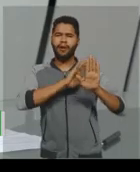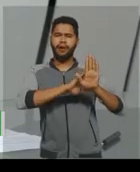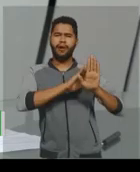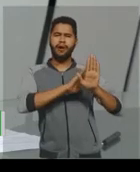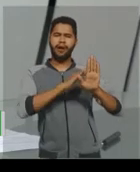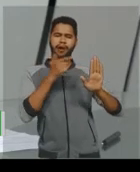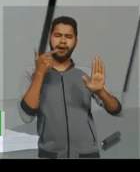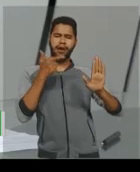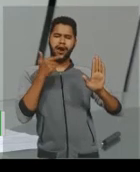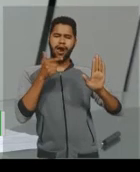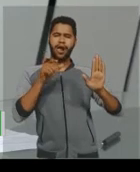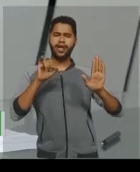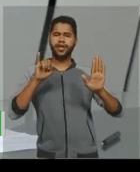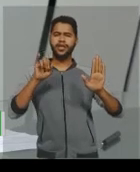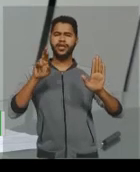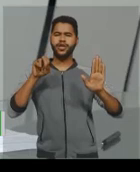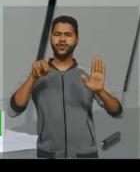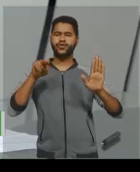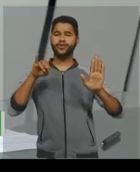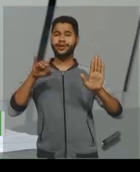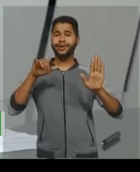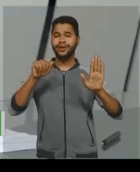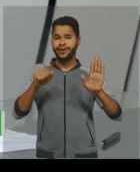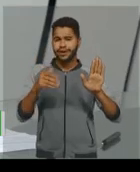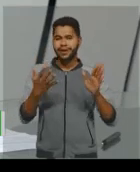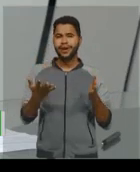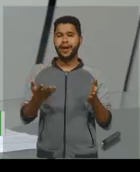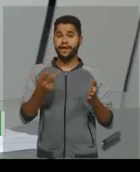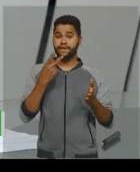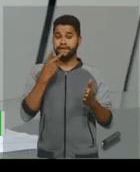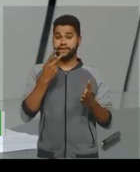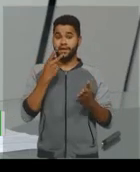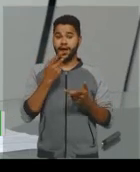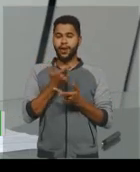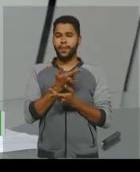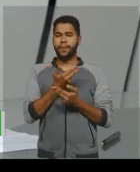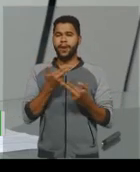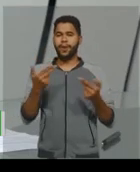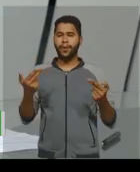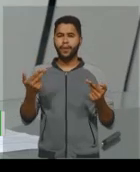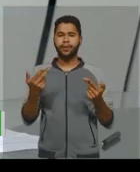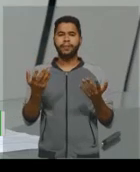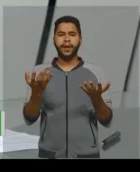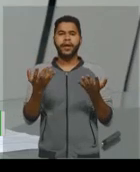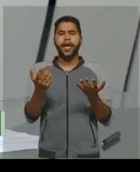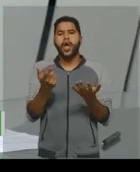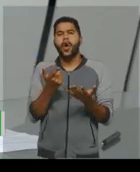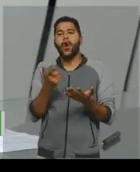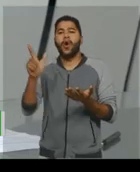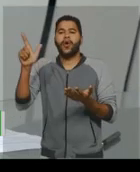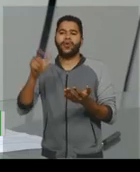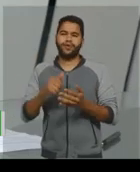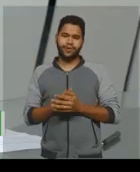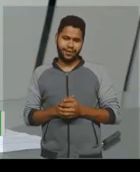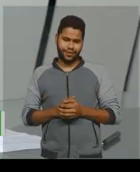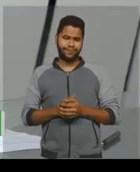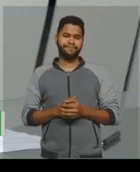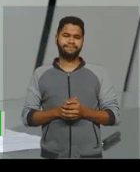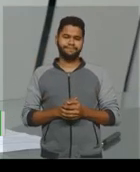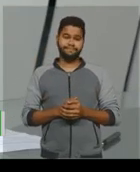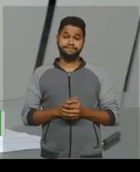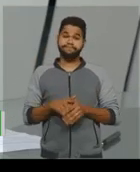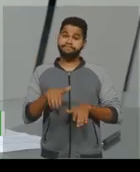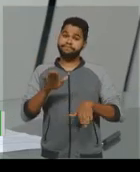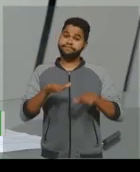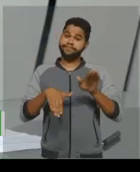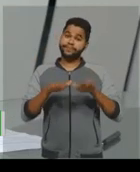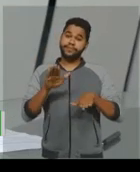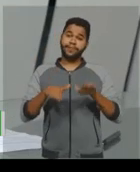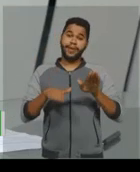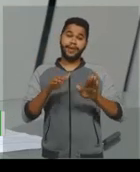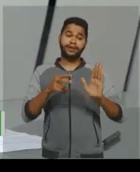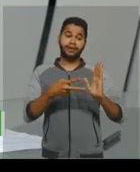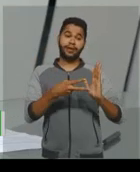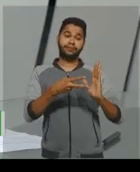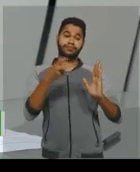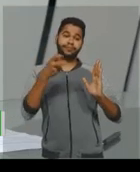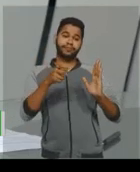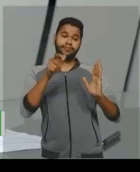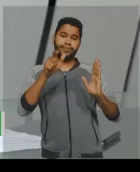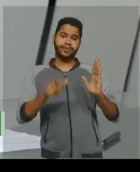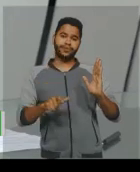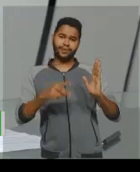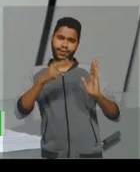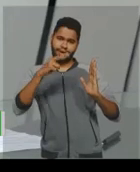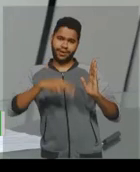né? Então, o que é ironia? Você fala uma coisa e quer falar outra. Então, o que? Depende da interpretação de quem